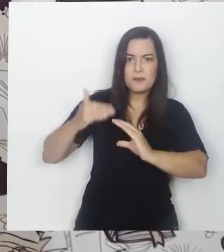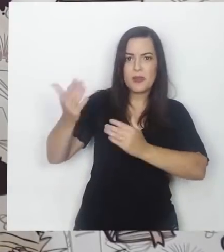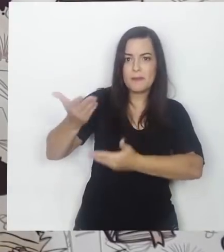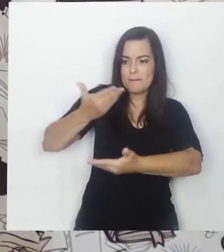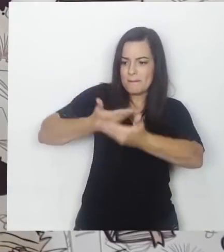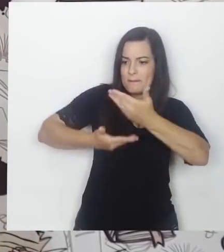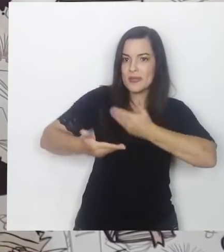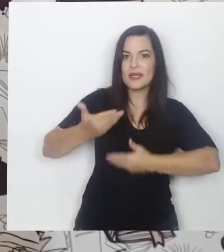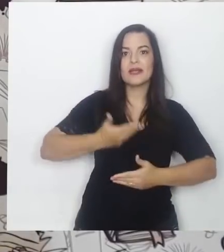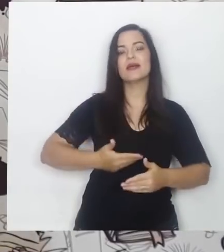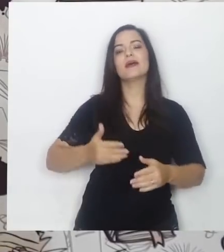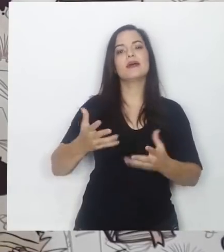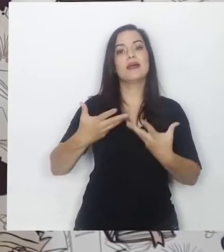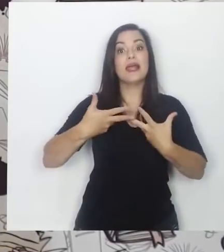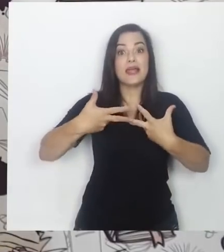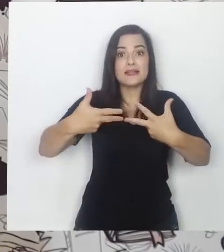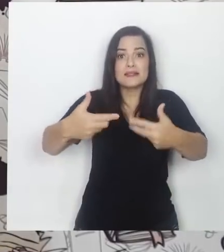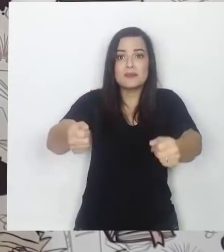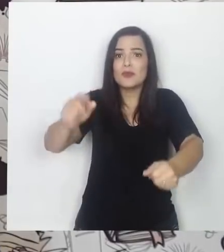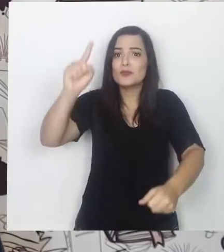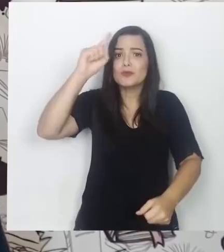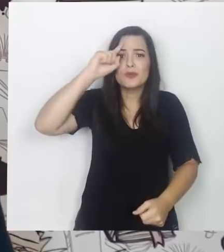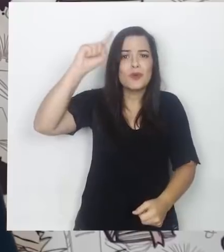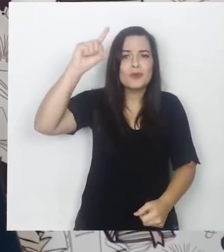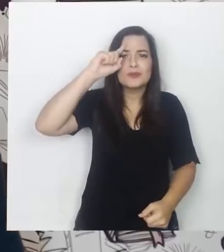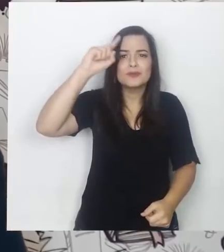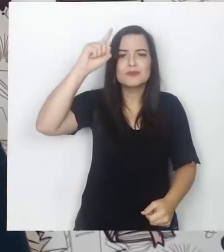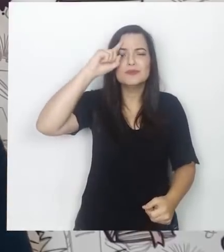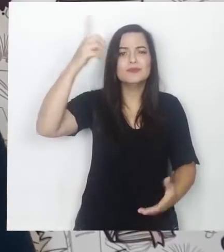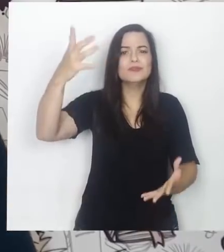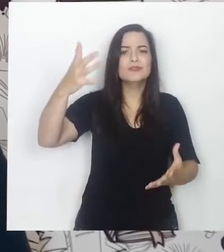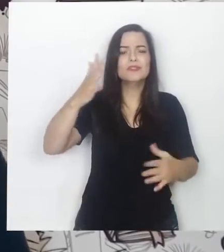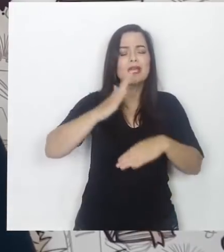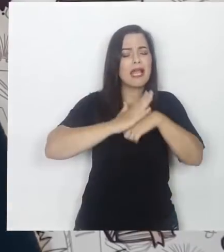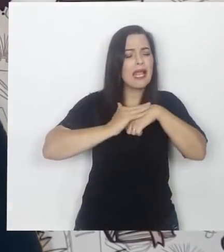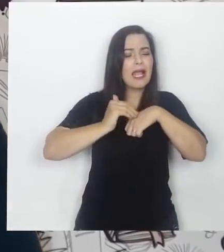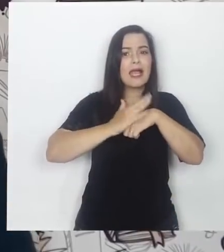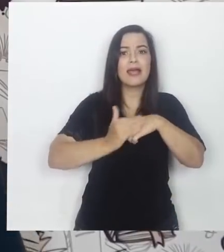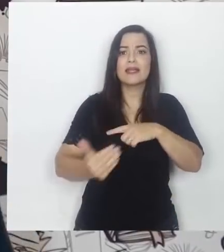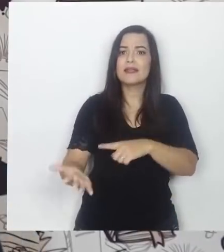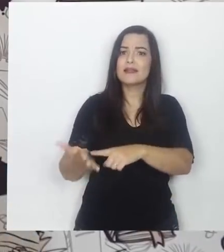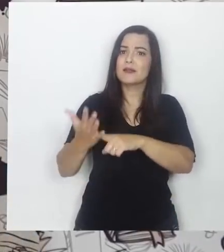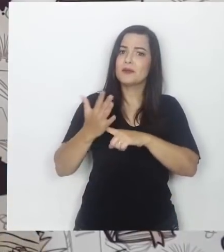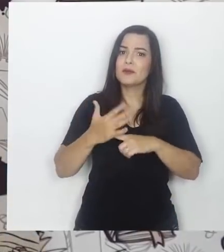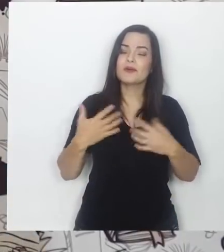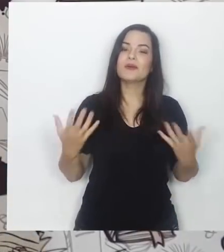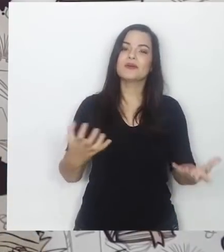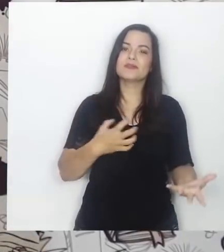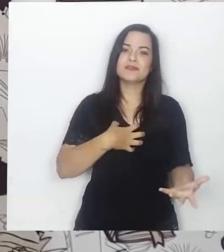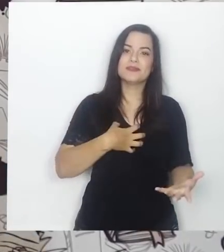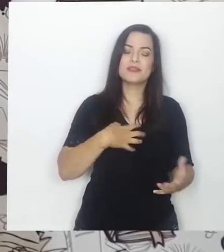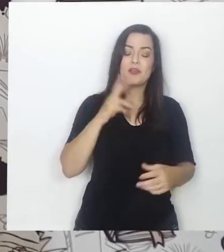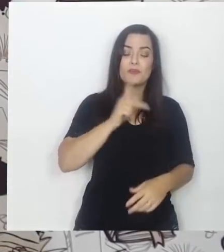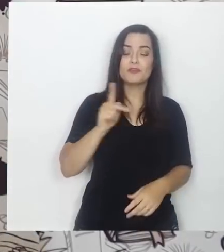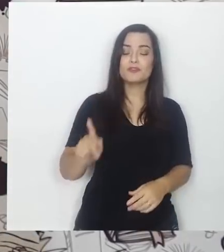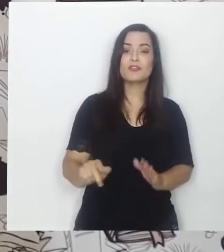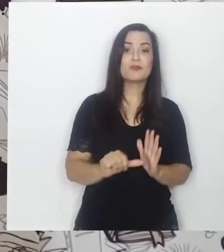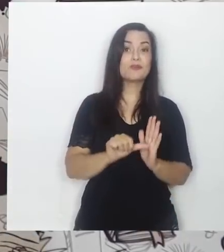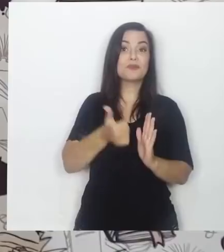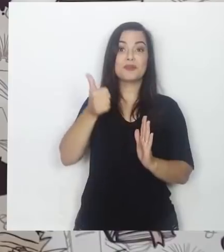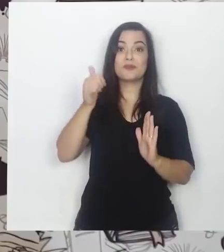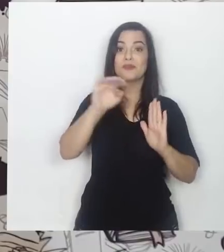casa de vocês todos os dias. Aquela professora que no primeiro programa era uma